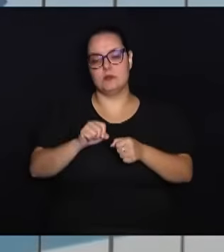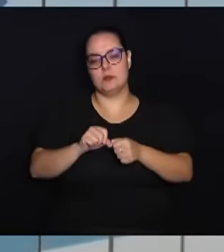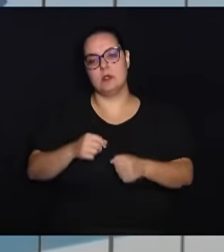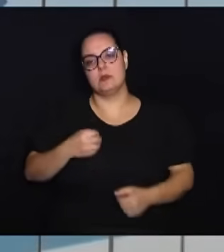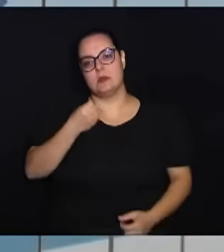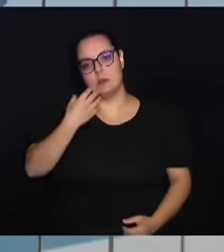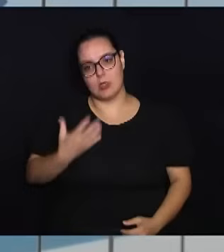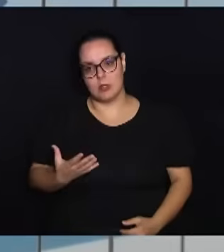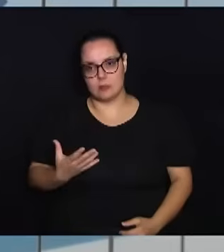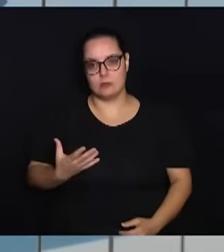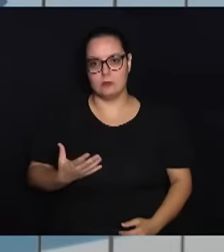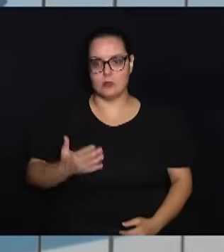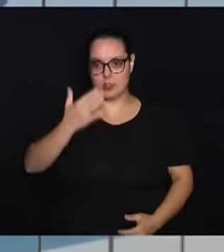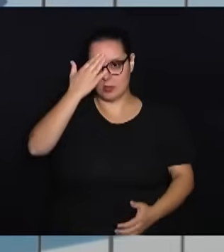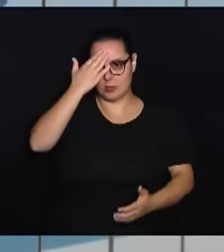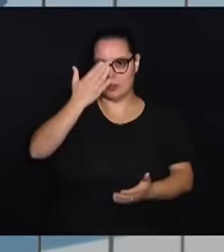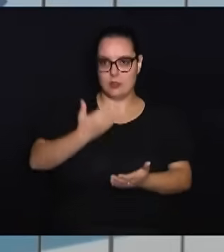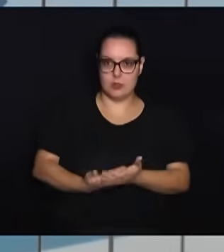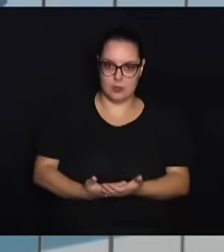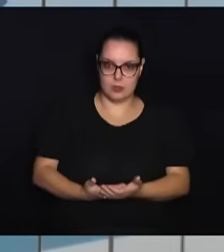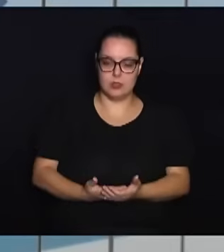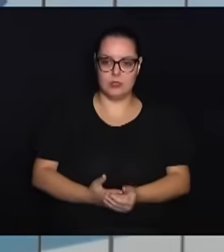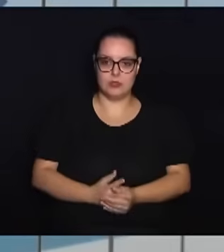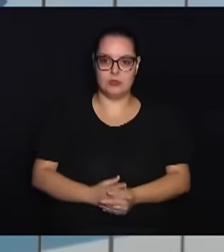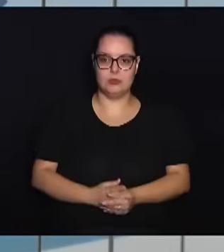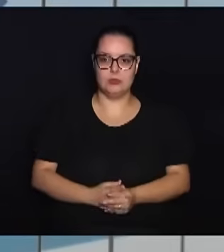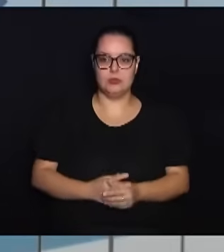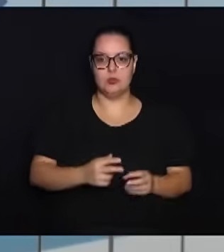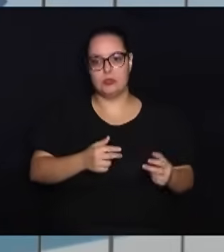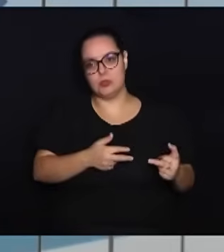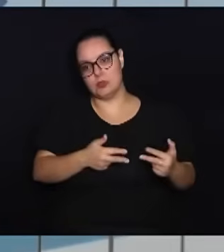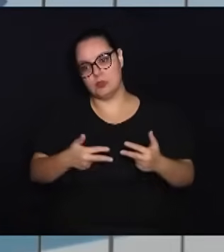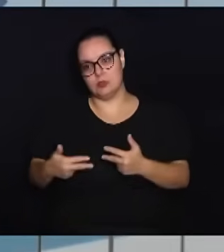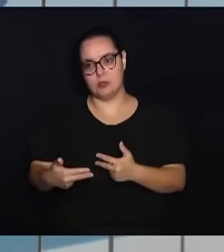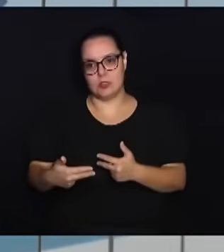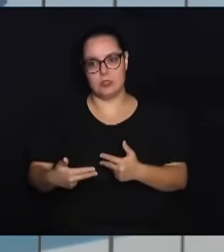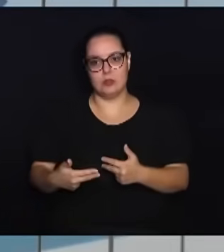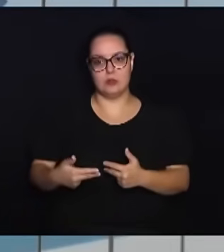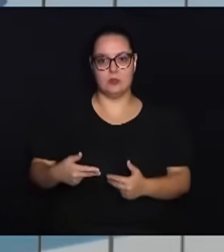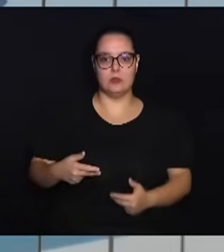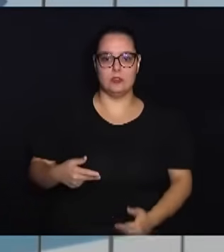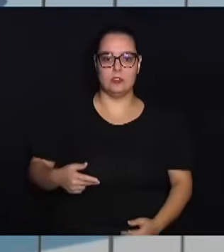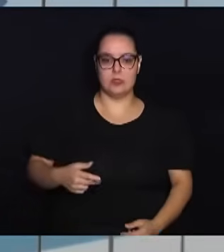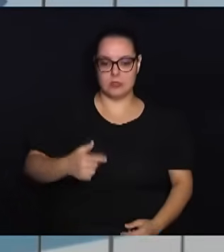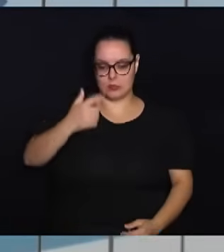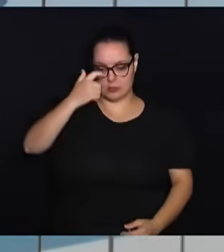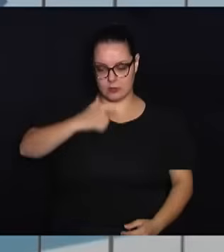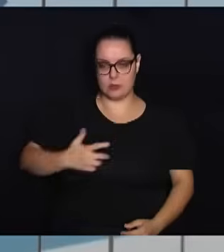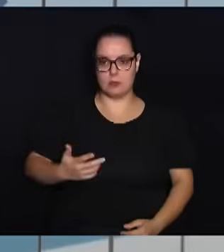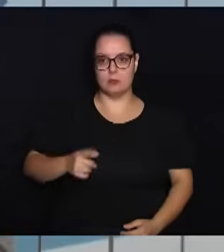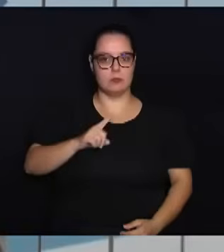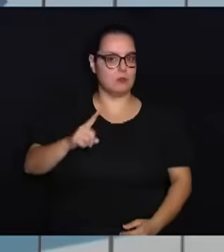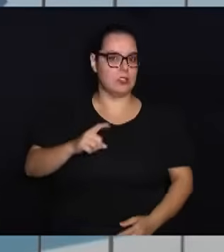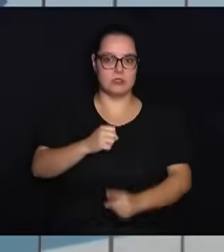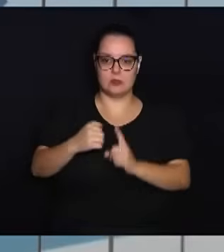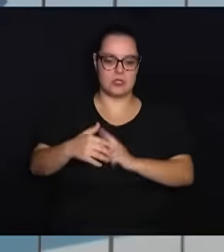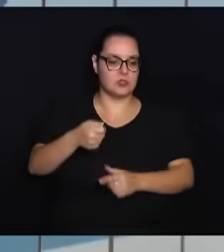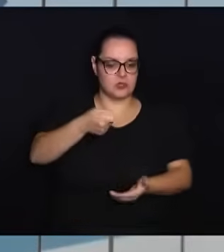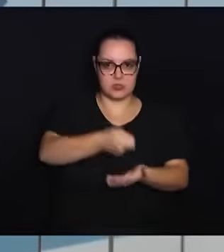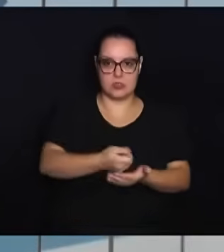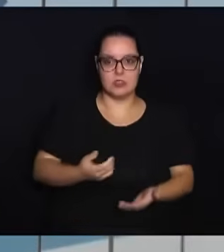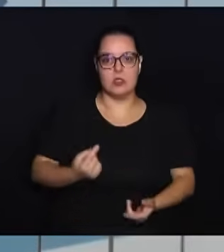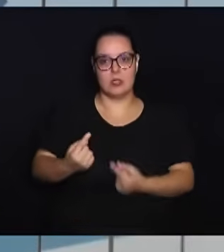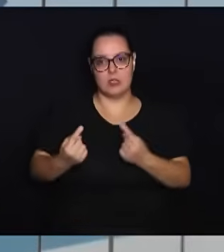Então eu acredito muito o padrão da pessoa sim, mas não da sociedade. Eu acredito que cada